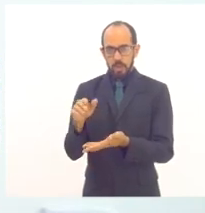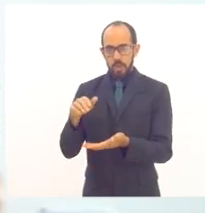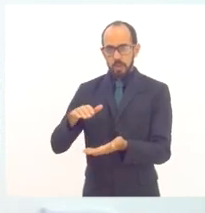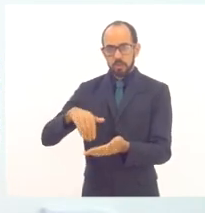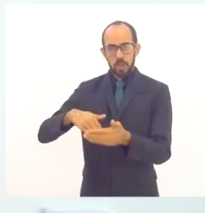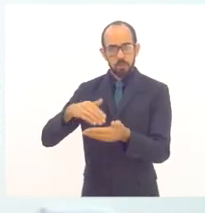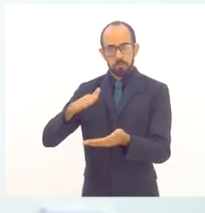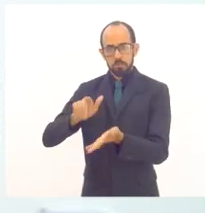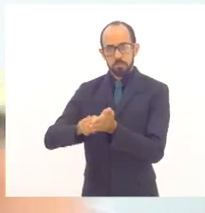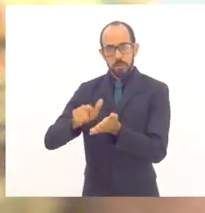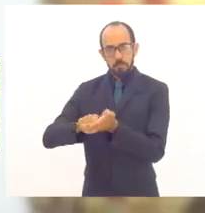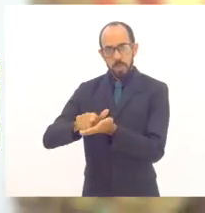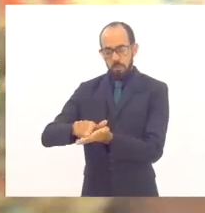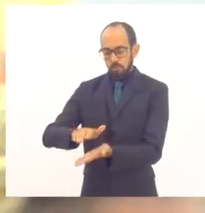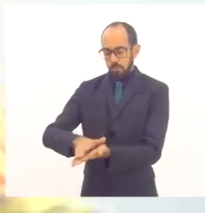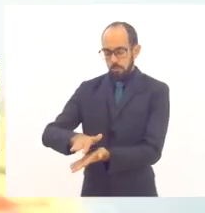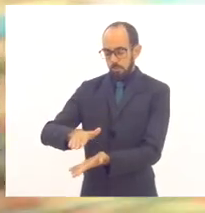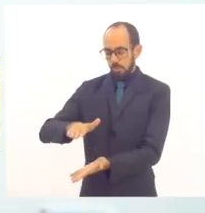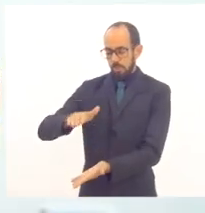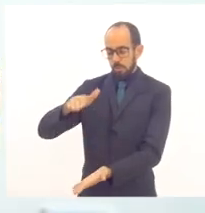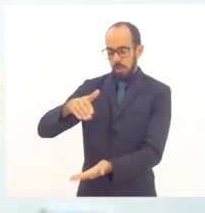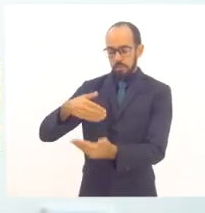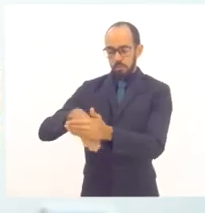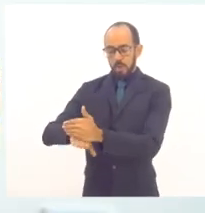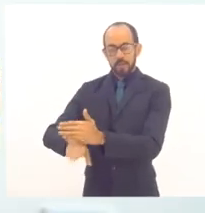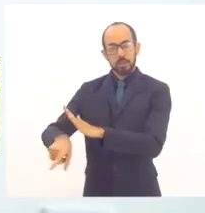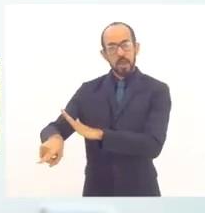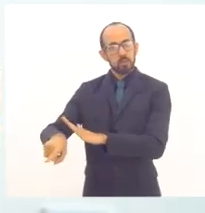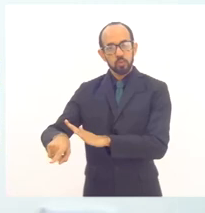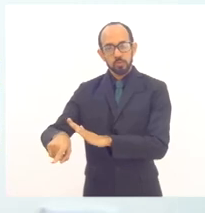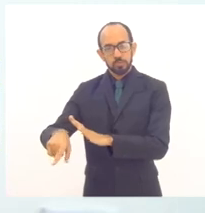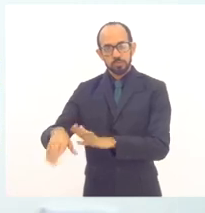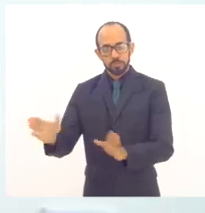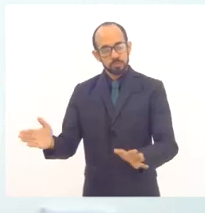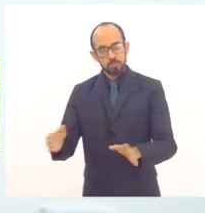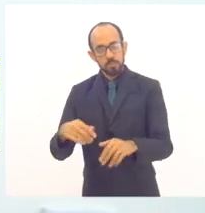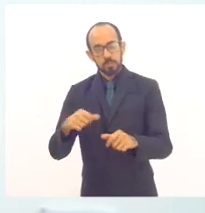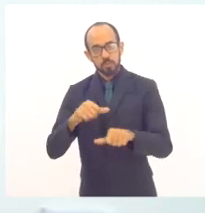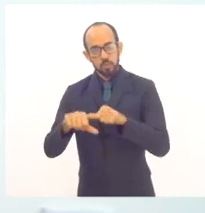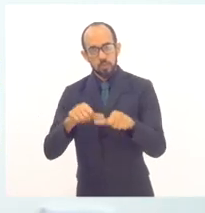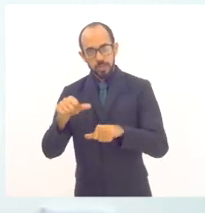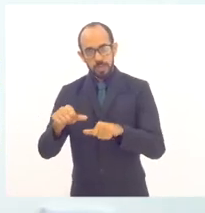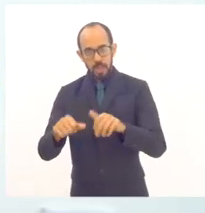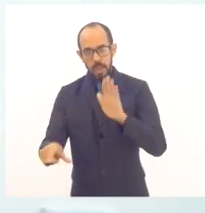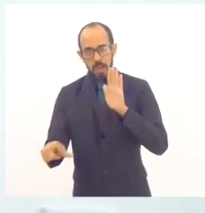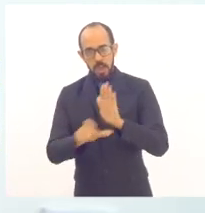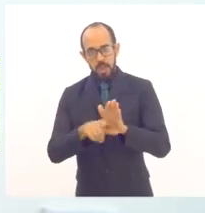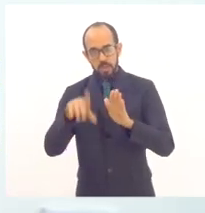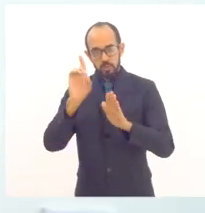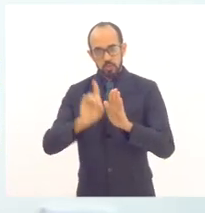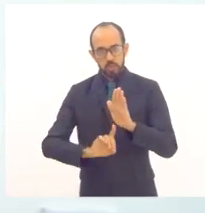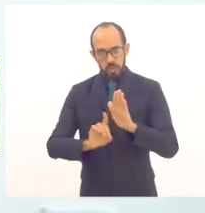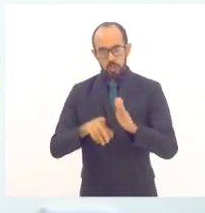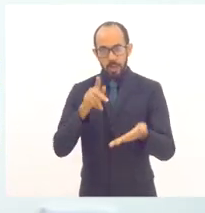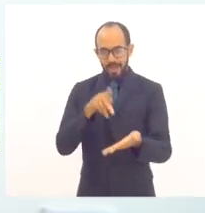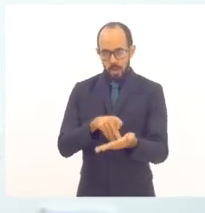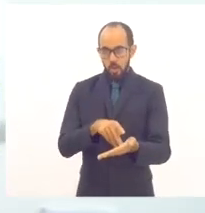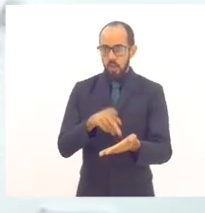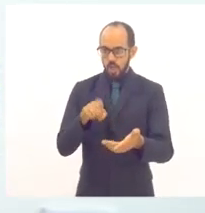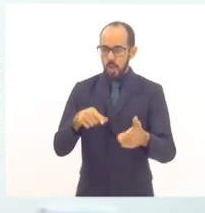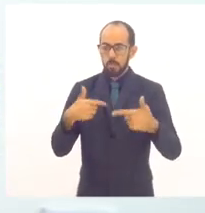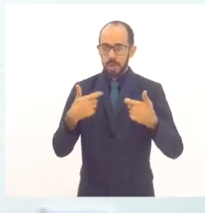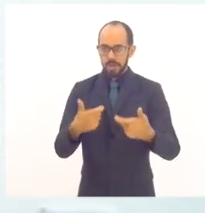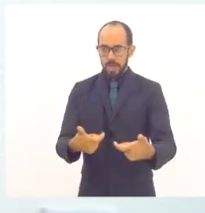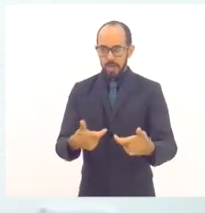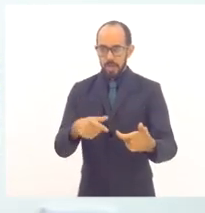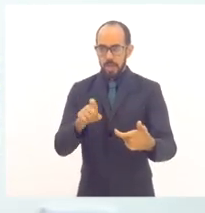dos burocratas de plantão. Então, para a gente converter uma lei num direito real, é uma guerra permanente, e essa é a